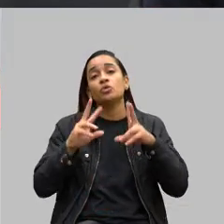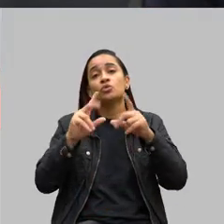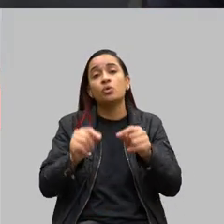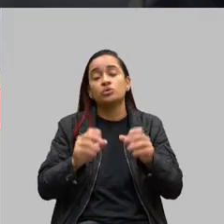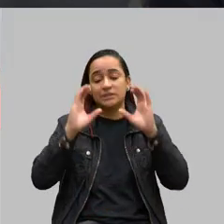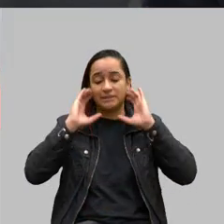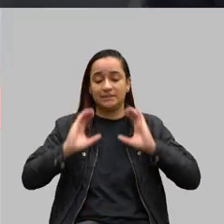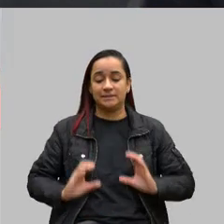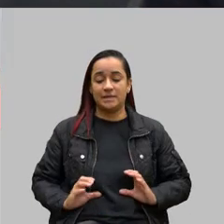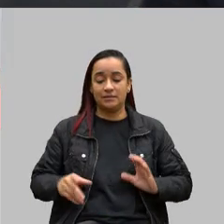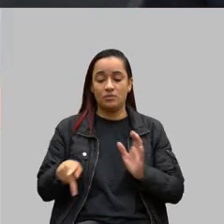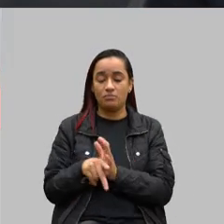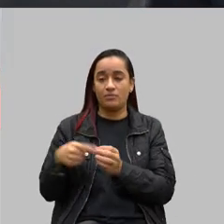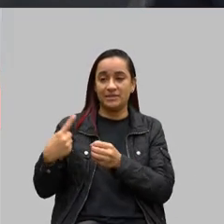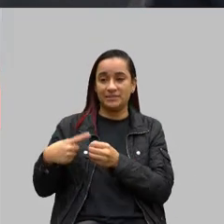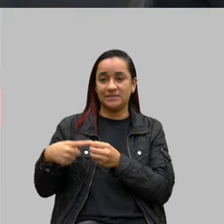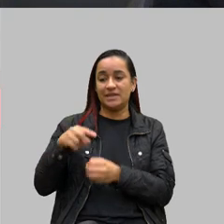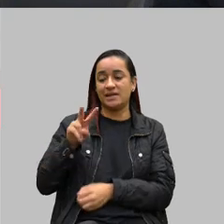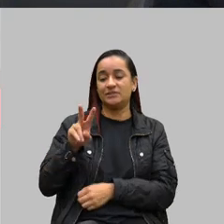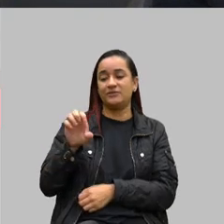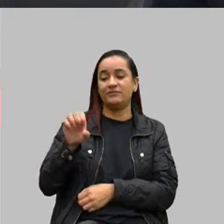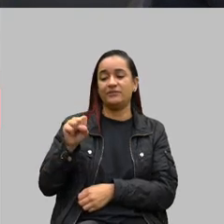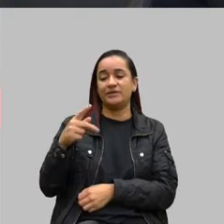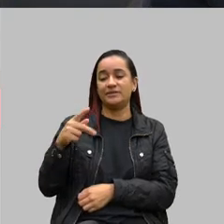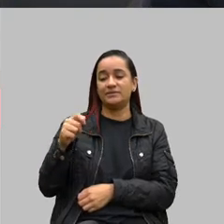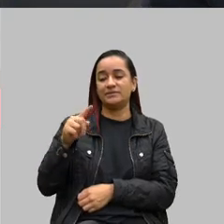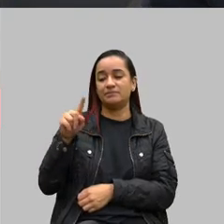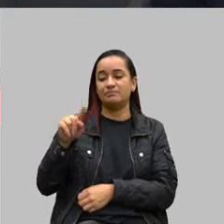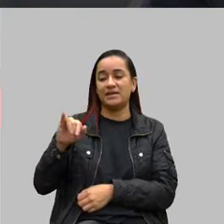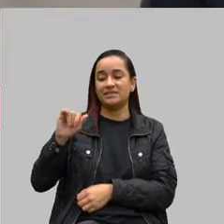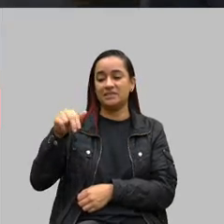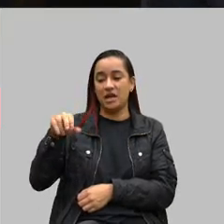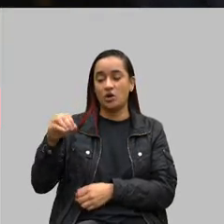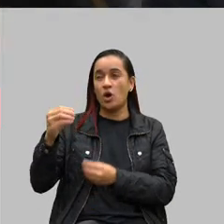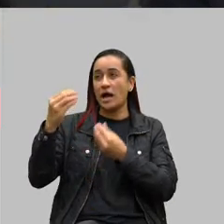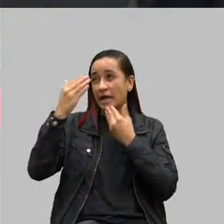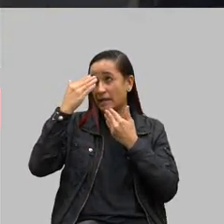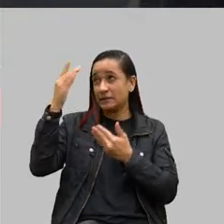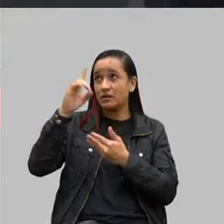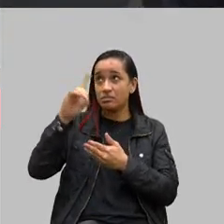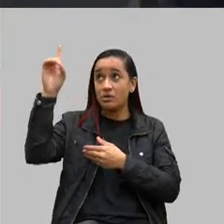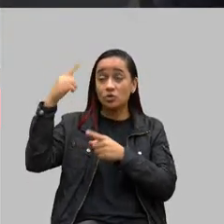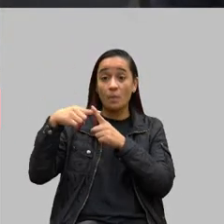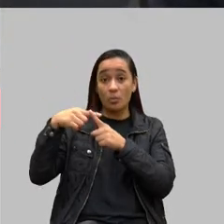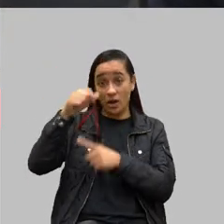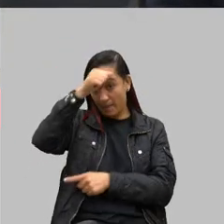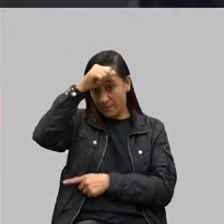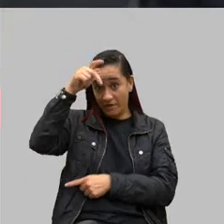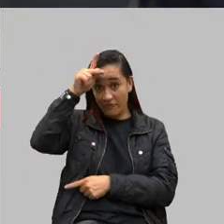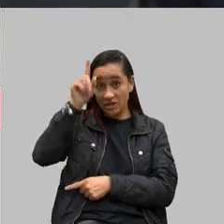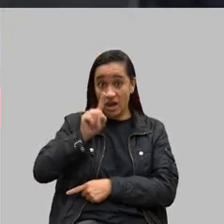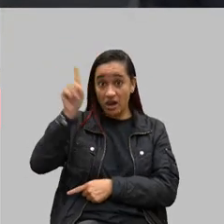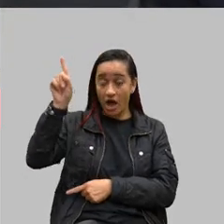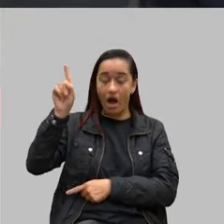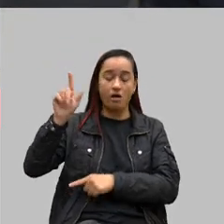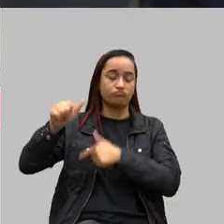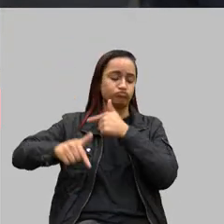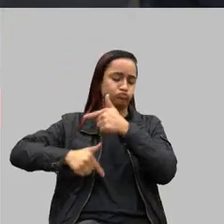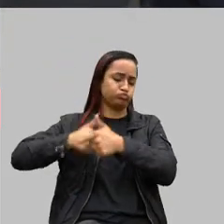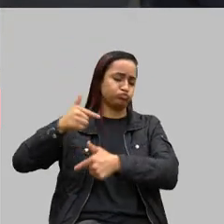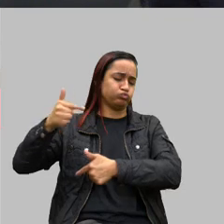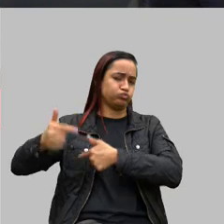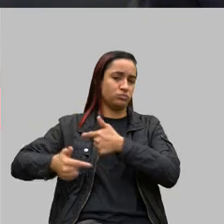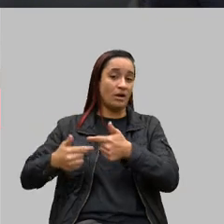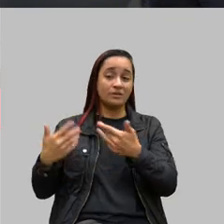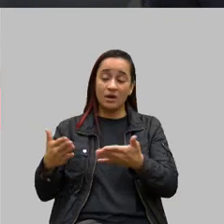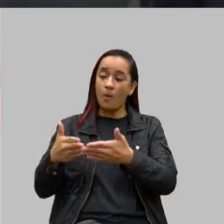que é de vespaziano deve agradecer a Deus porque tem uma prefeita realmente que faz toda a diferença e por isso deputada Naiara eu peço à vossa excelência que